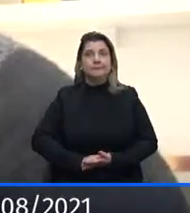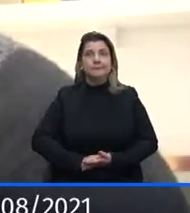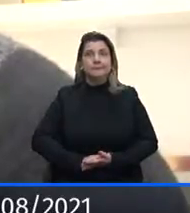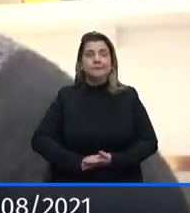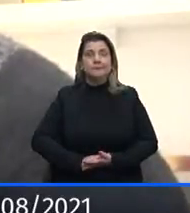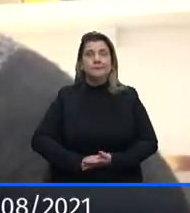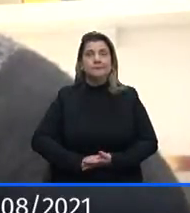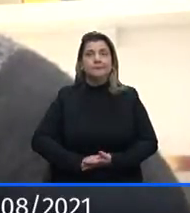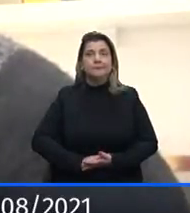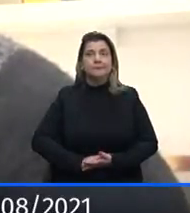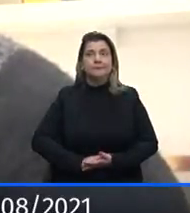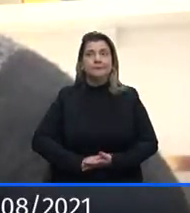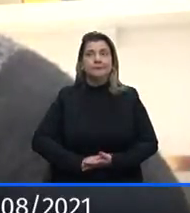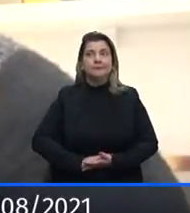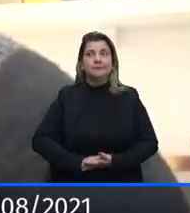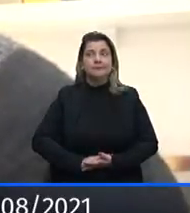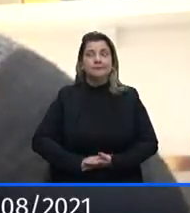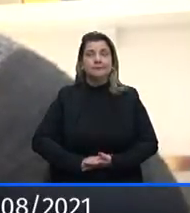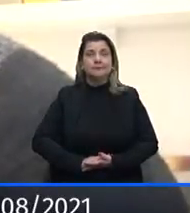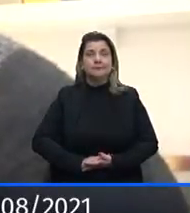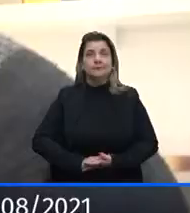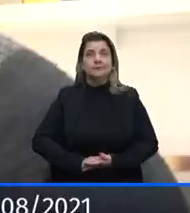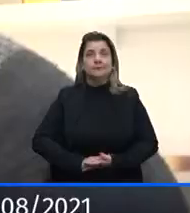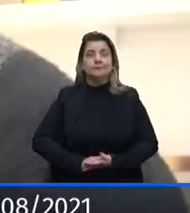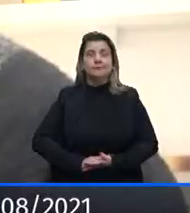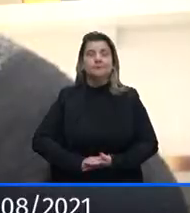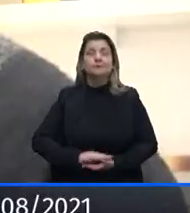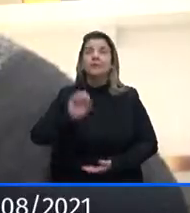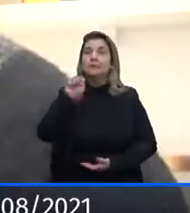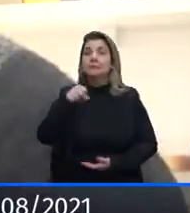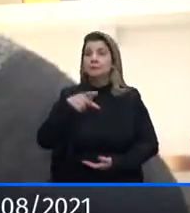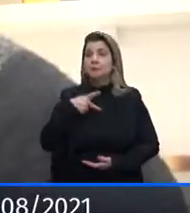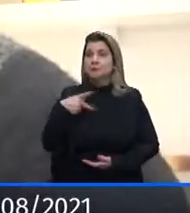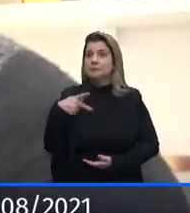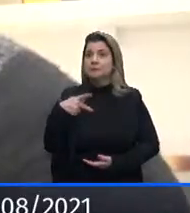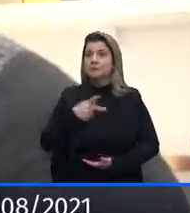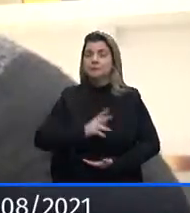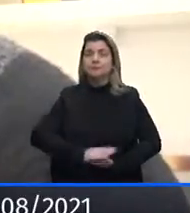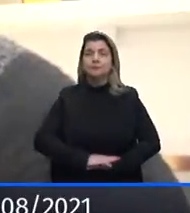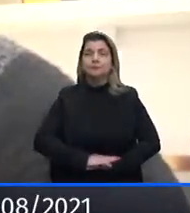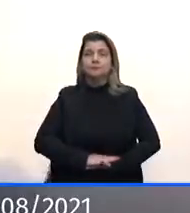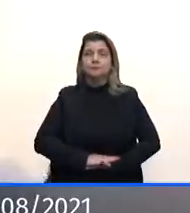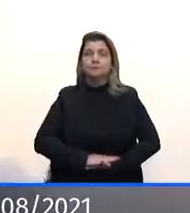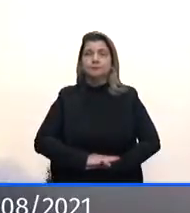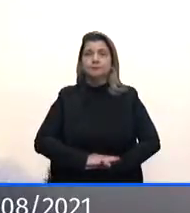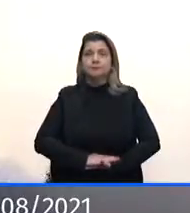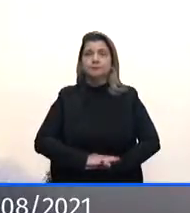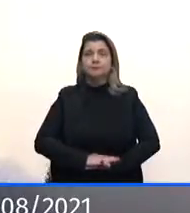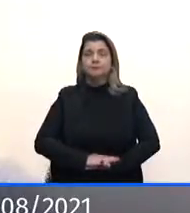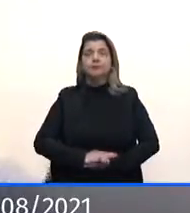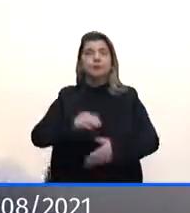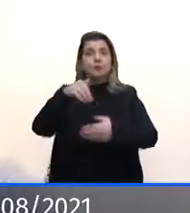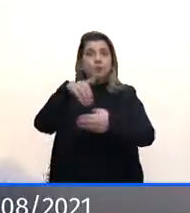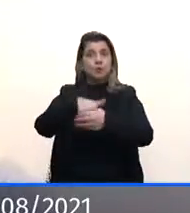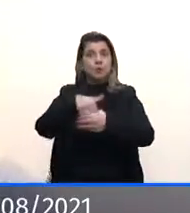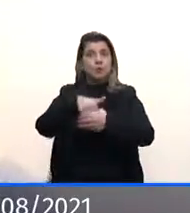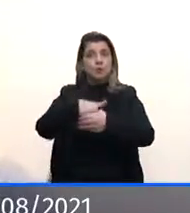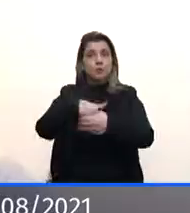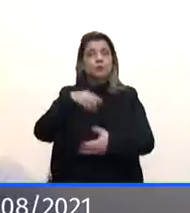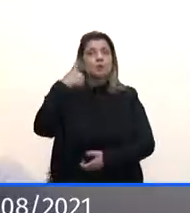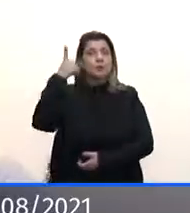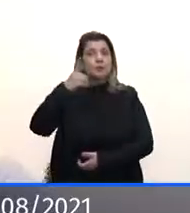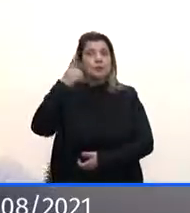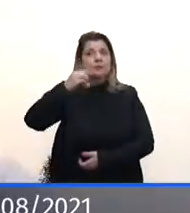Deputada Fran. Faça um sinal, deputado. Favorável, presidente. Ok. Como vota, deputado